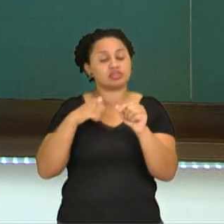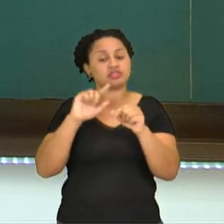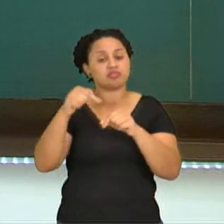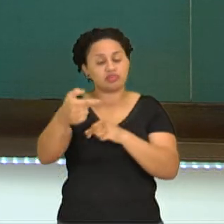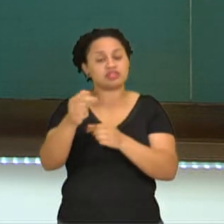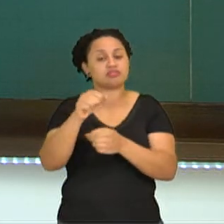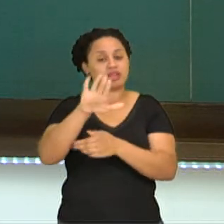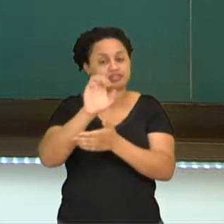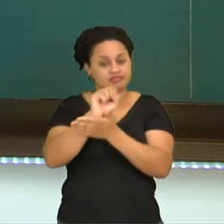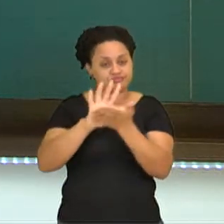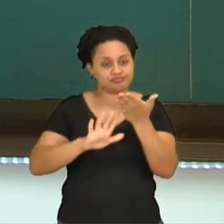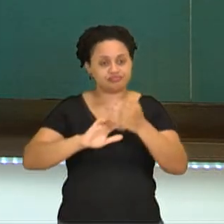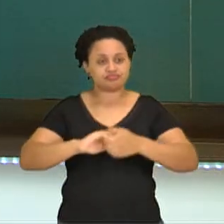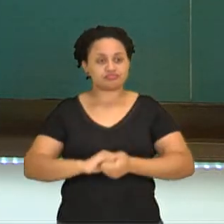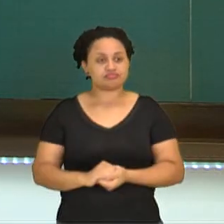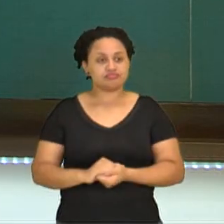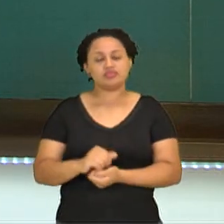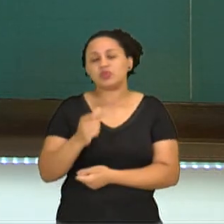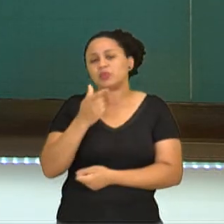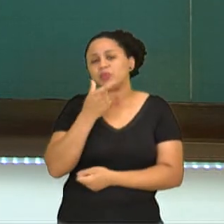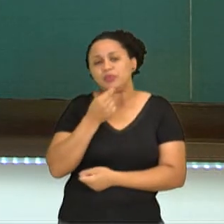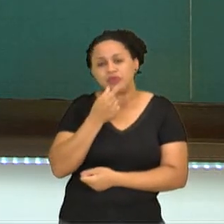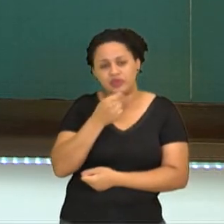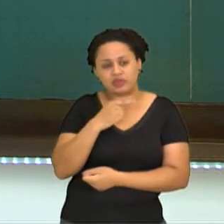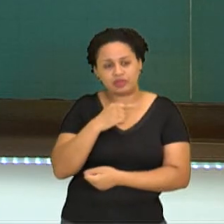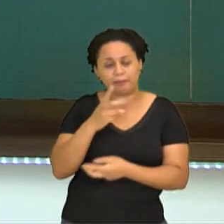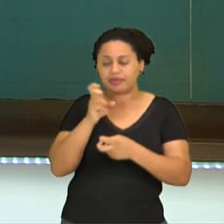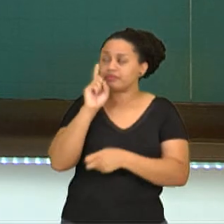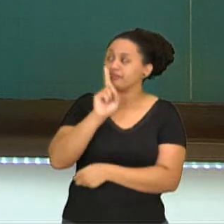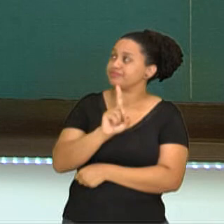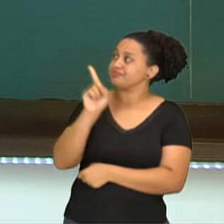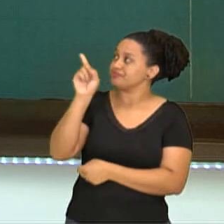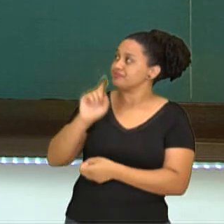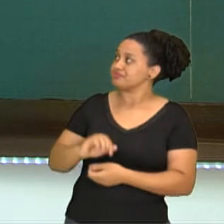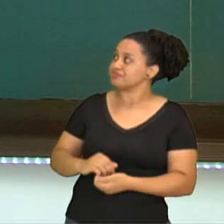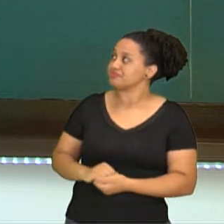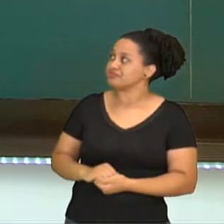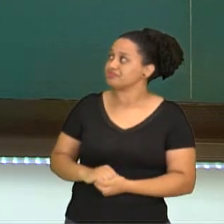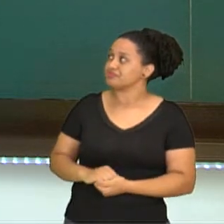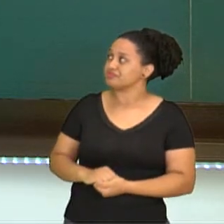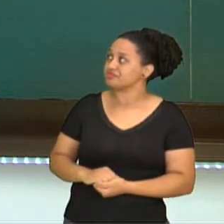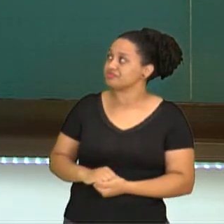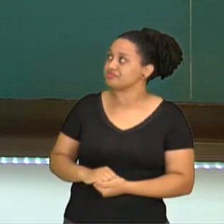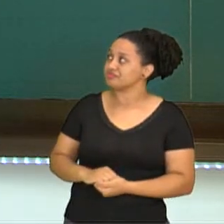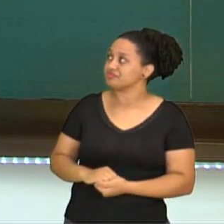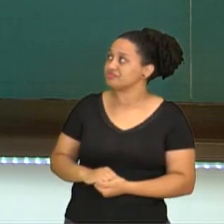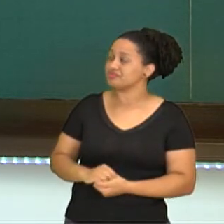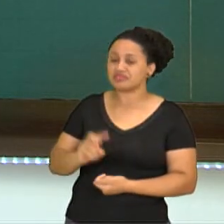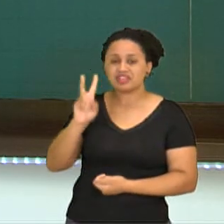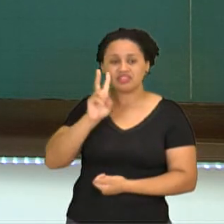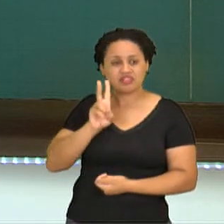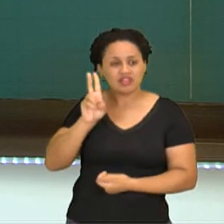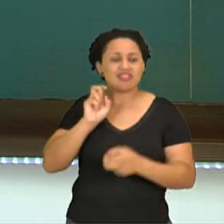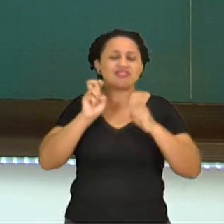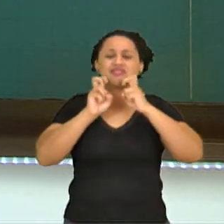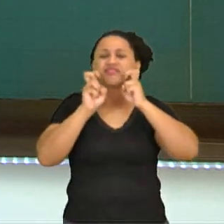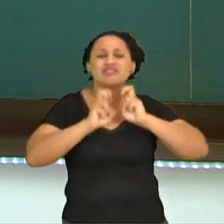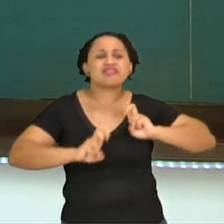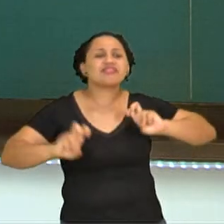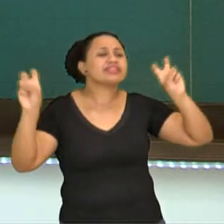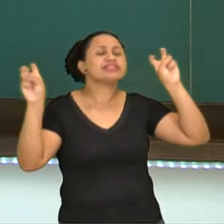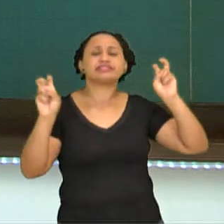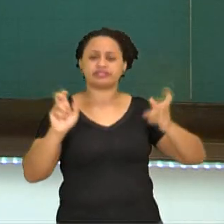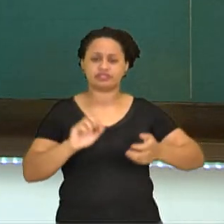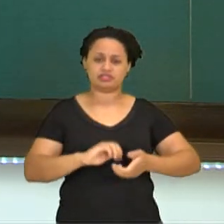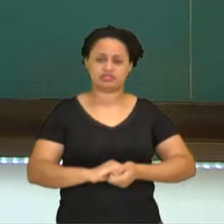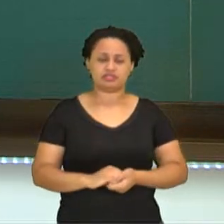exercício. Esse menininho aqui, olha só, ele está gritando aqui no primeiro quadrinho. Where is my